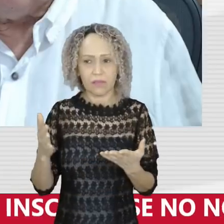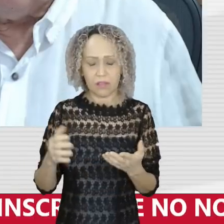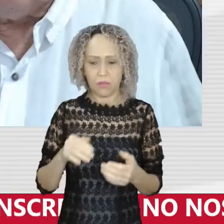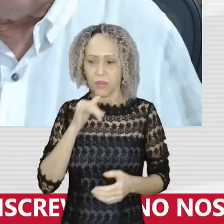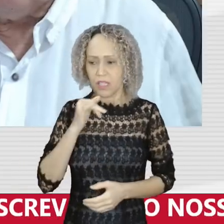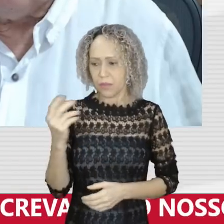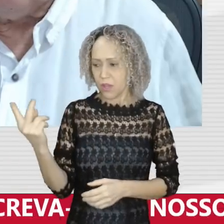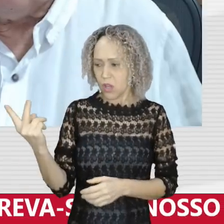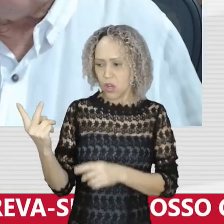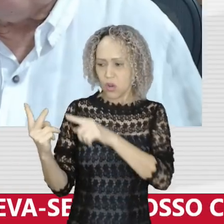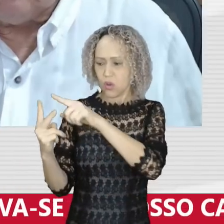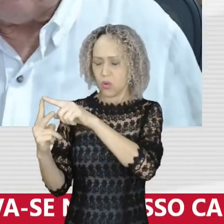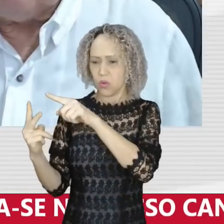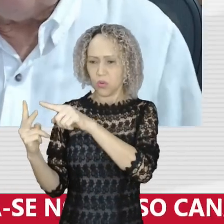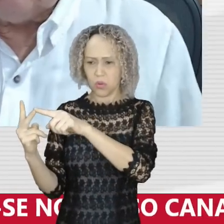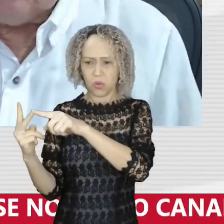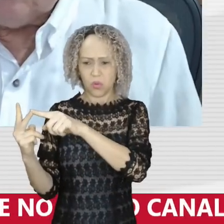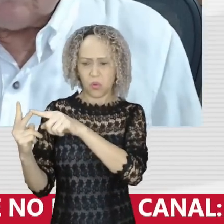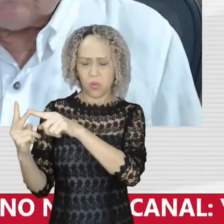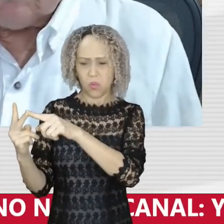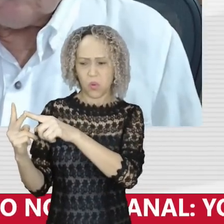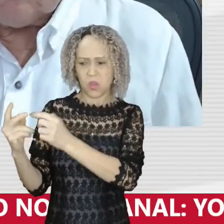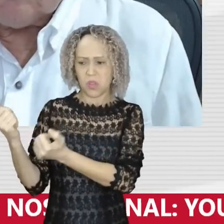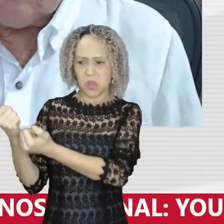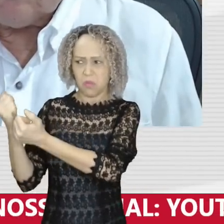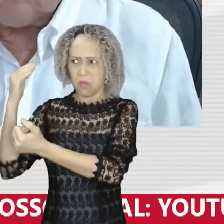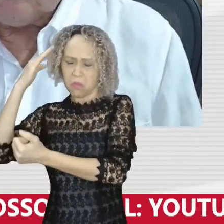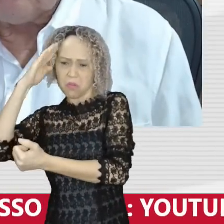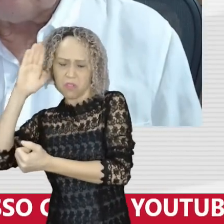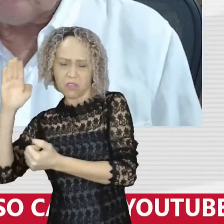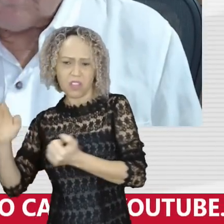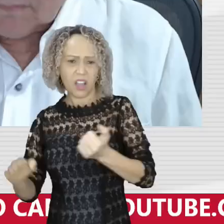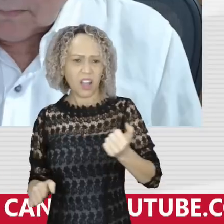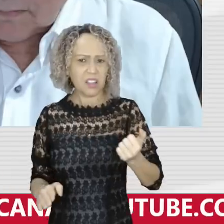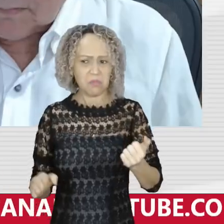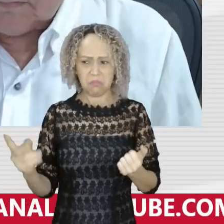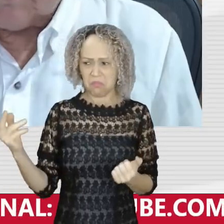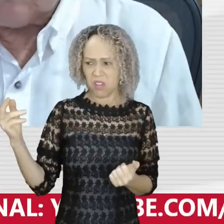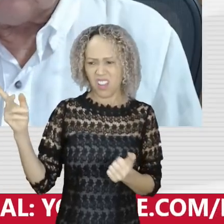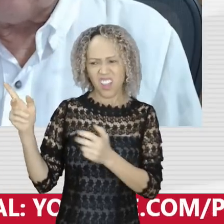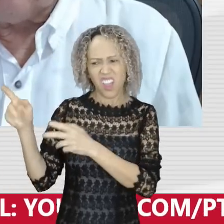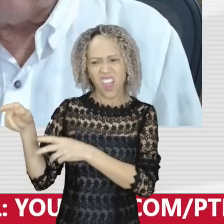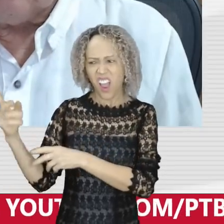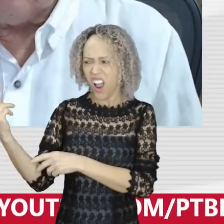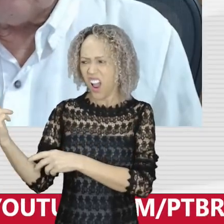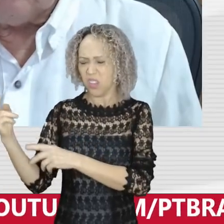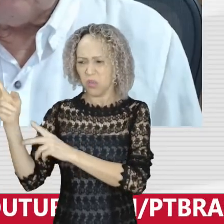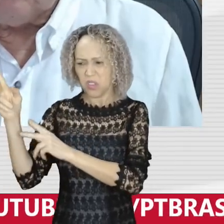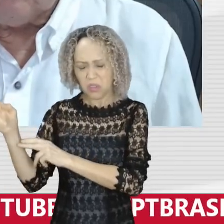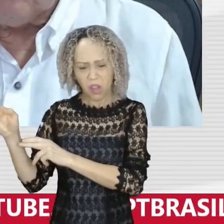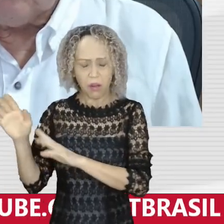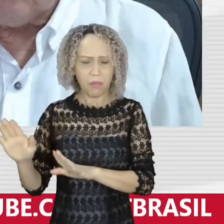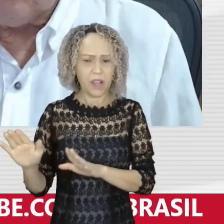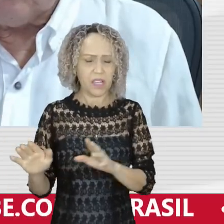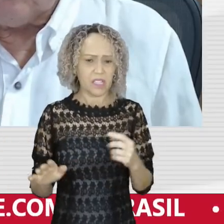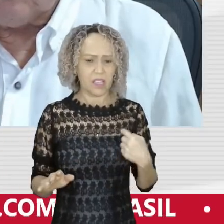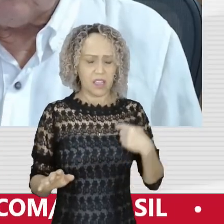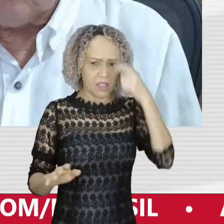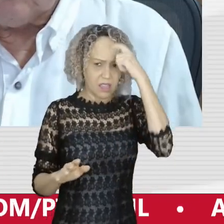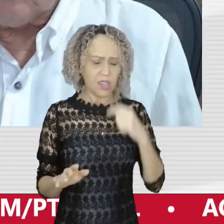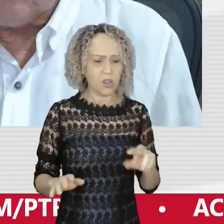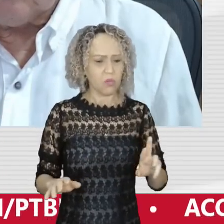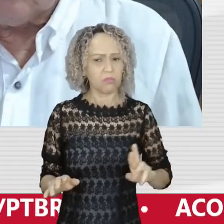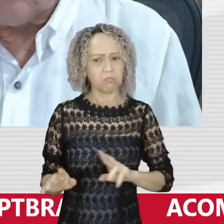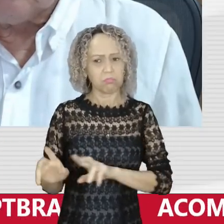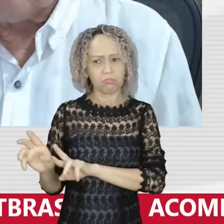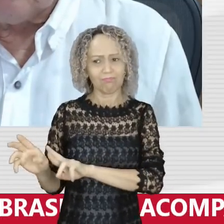eram projetos antagônicos, eram coisas bem, bem diferentes. Por isso que eu fico muito feliz, apesar da Damares ter sido eleita, e que Brasília, né,